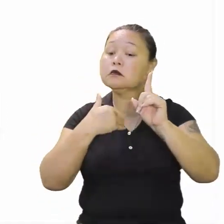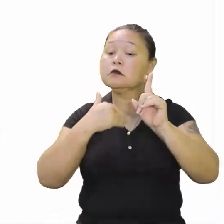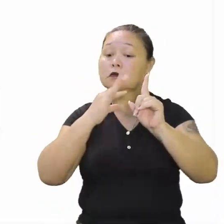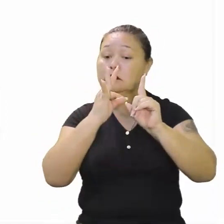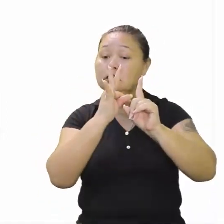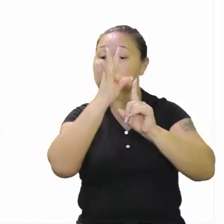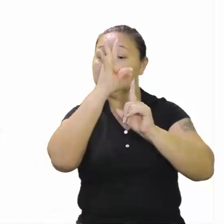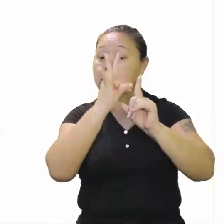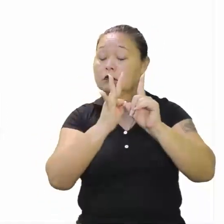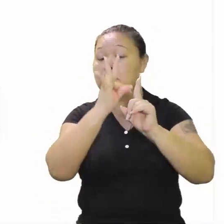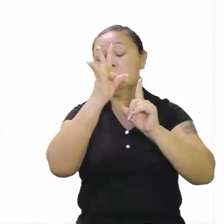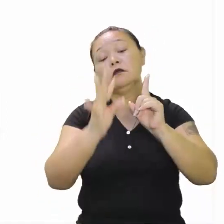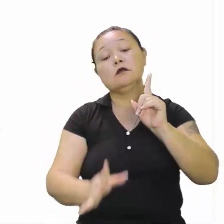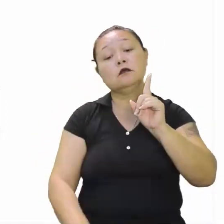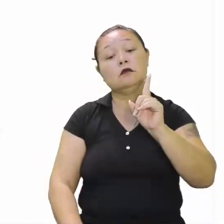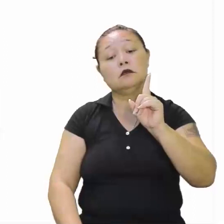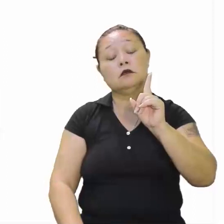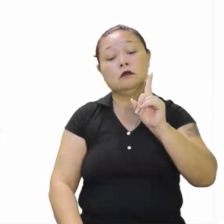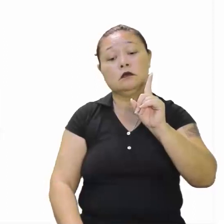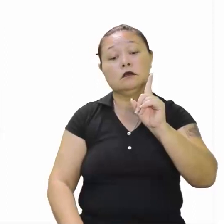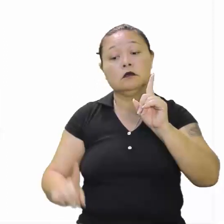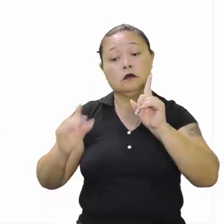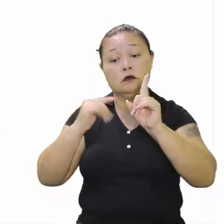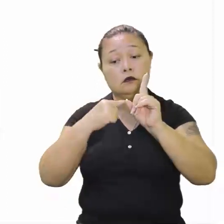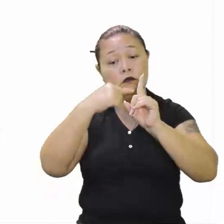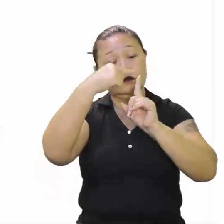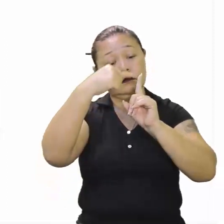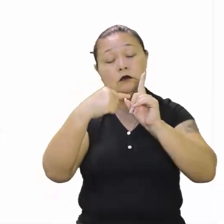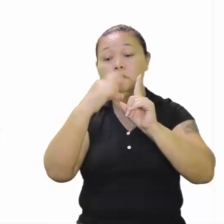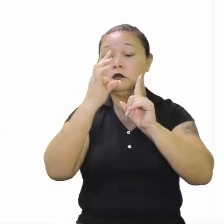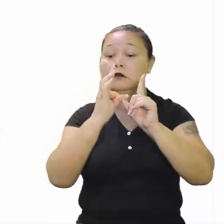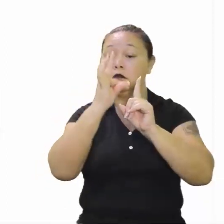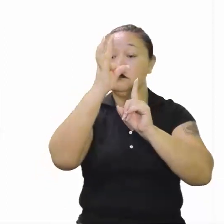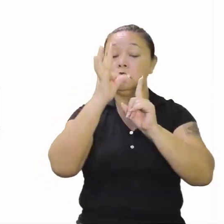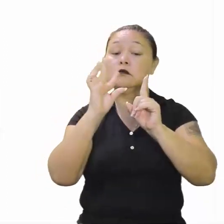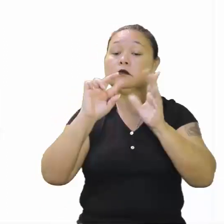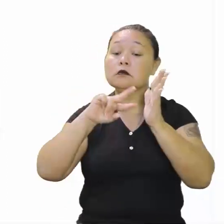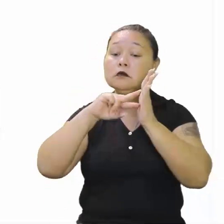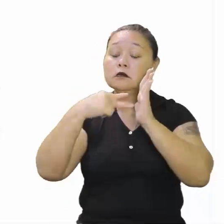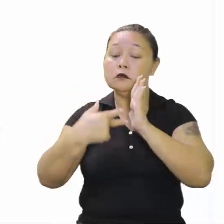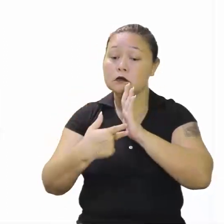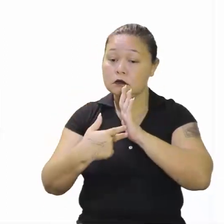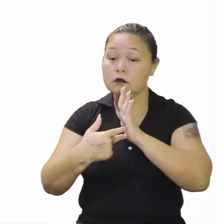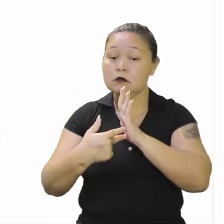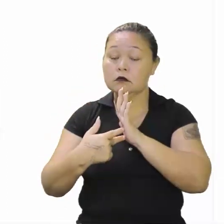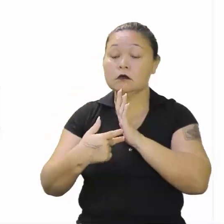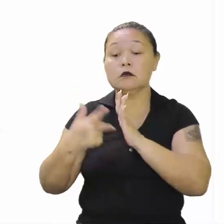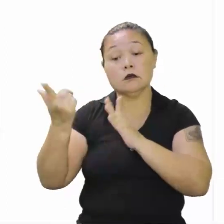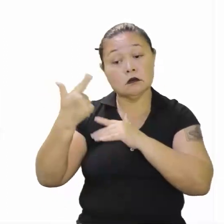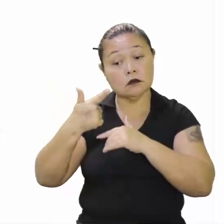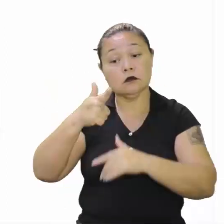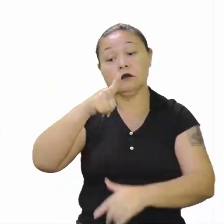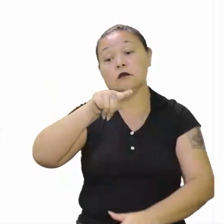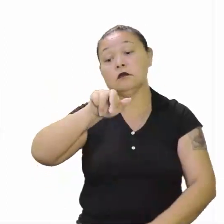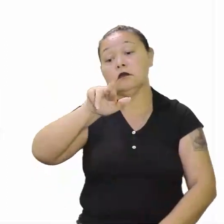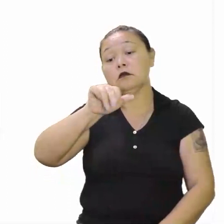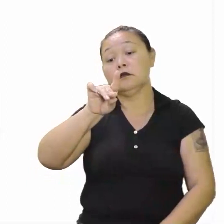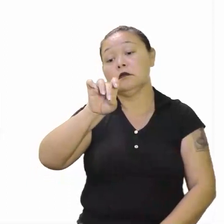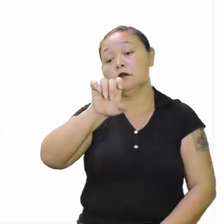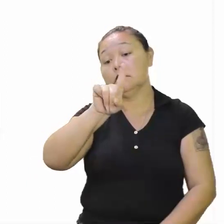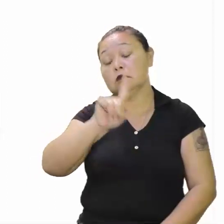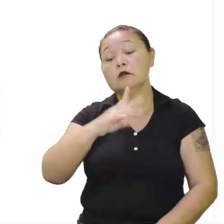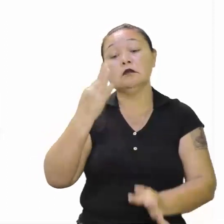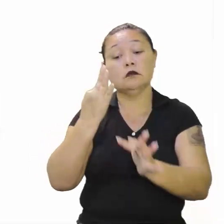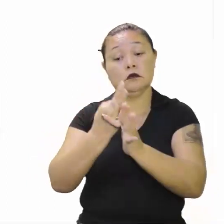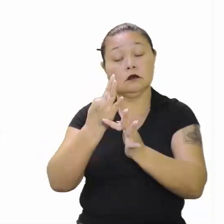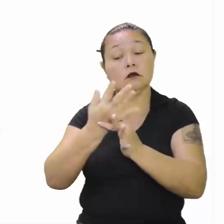temperatura. E isso significa dizer que são grandezas físicas que nós